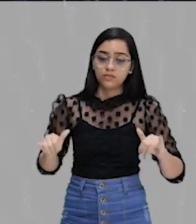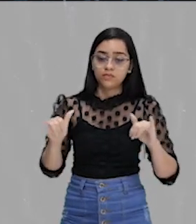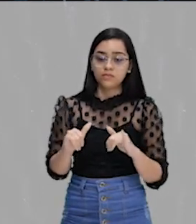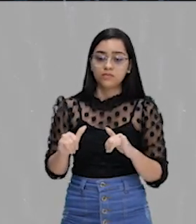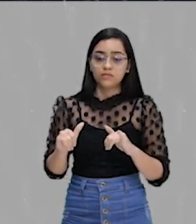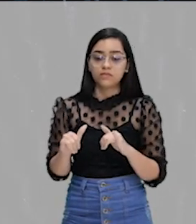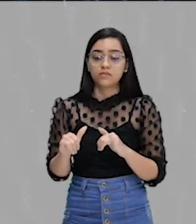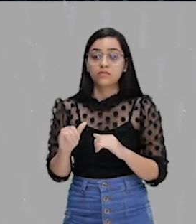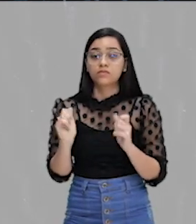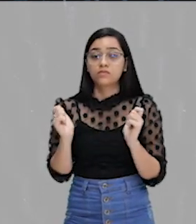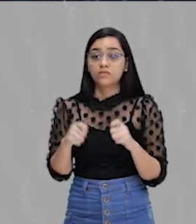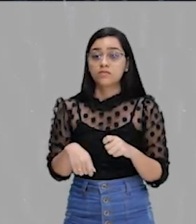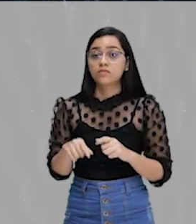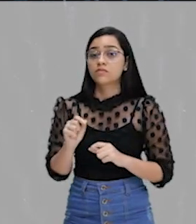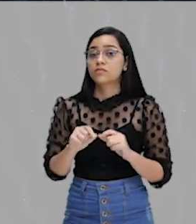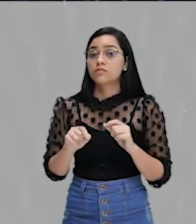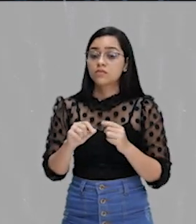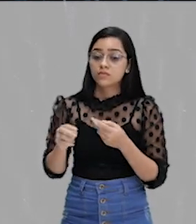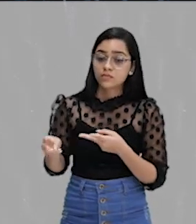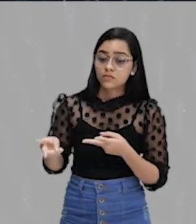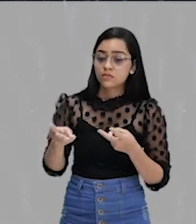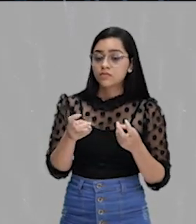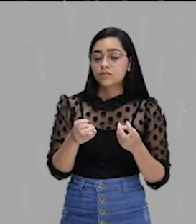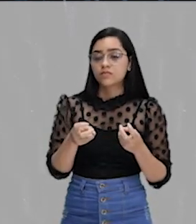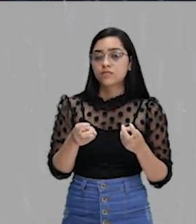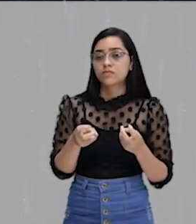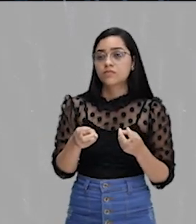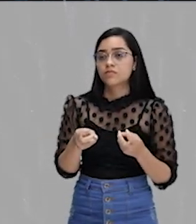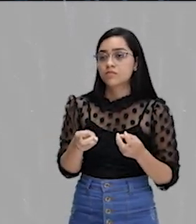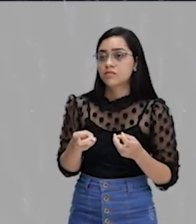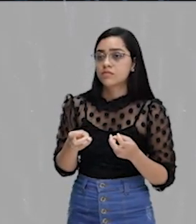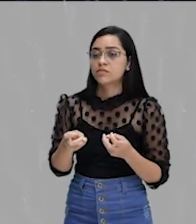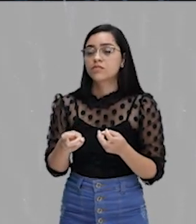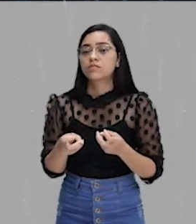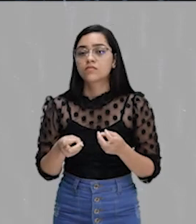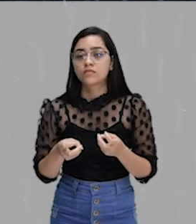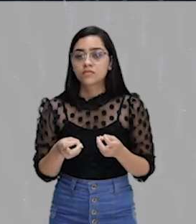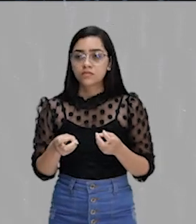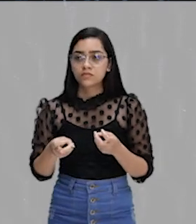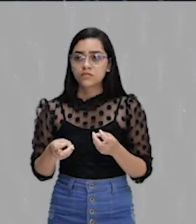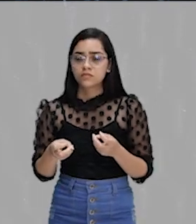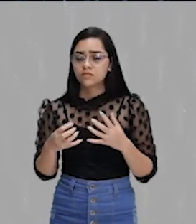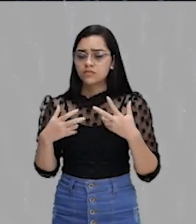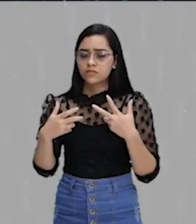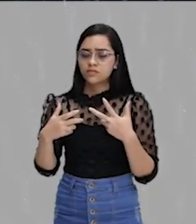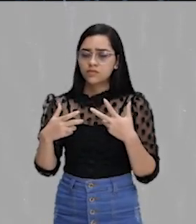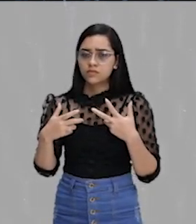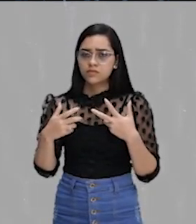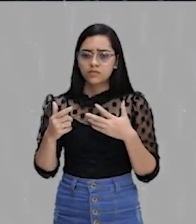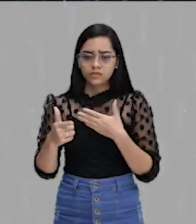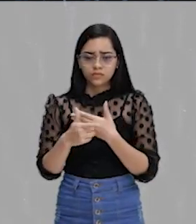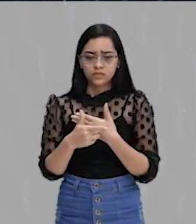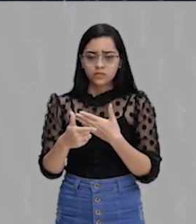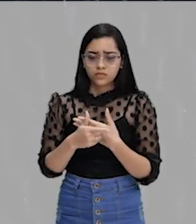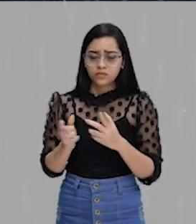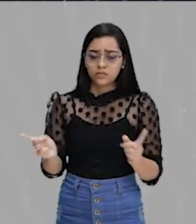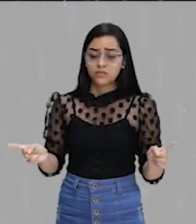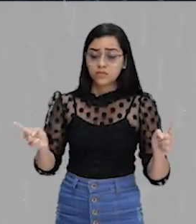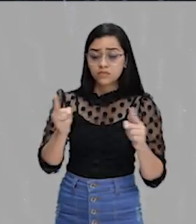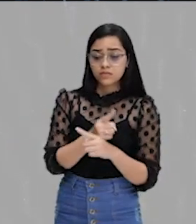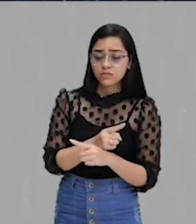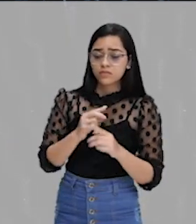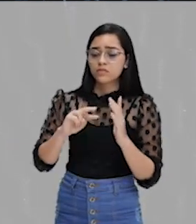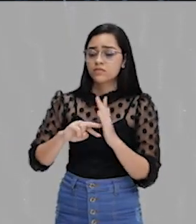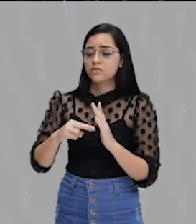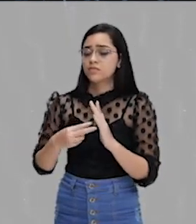né, para poder justamente observar, né, o papel dessa oposição, ou